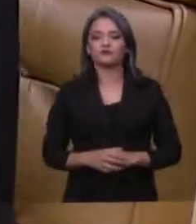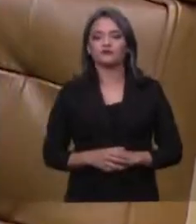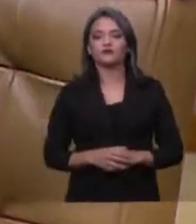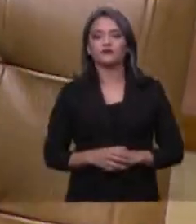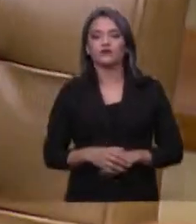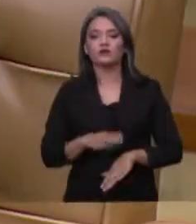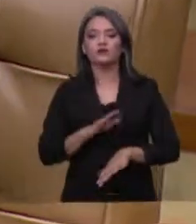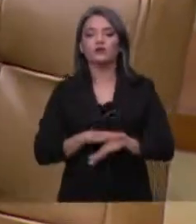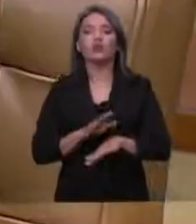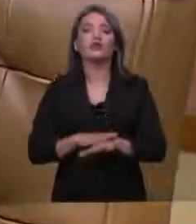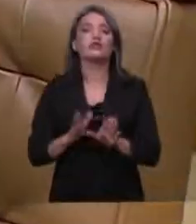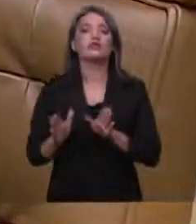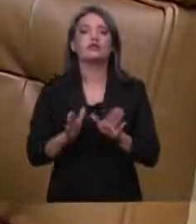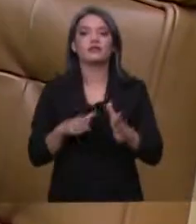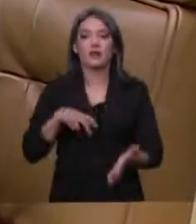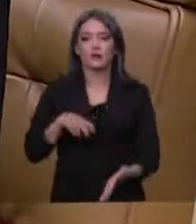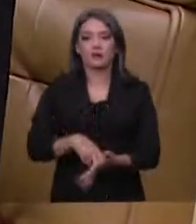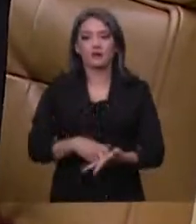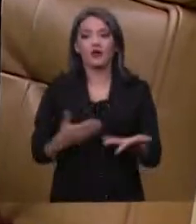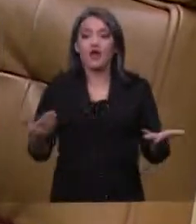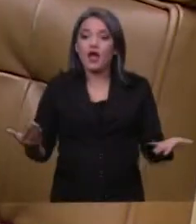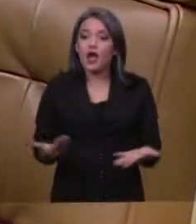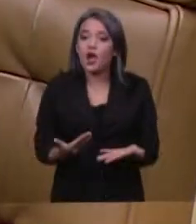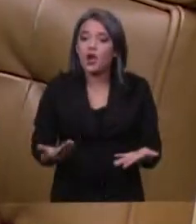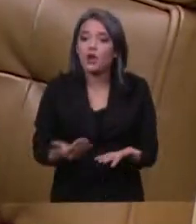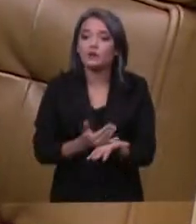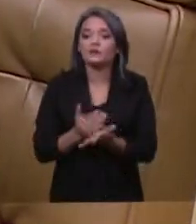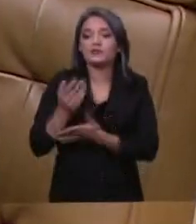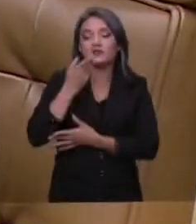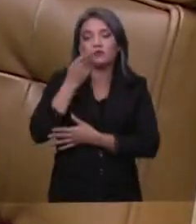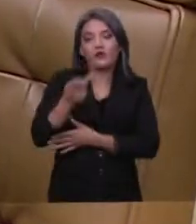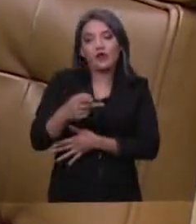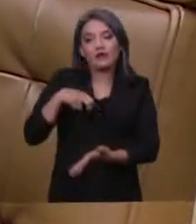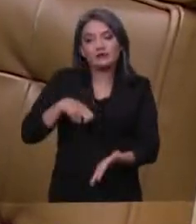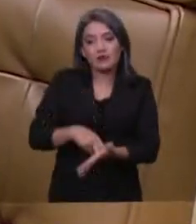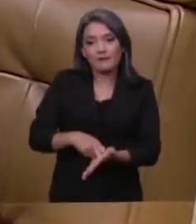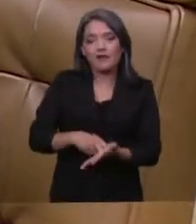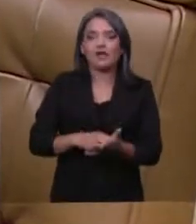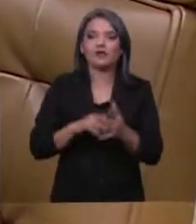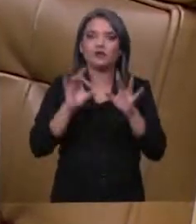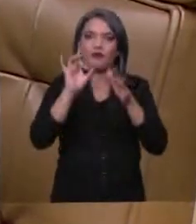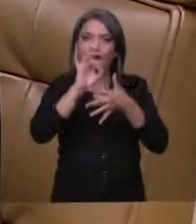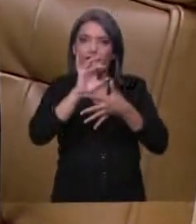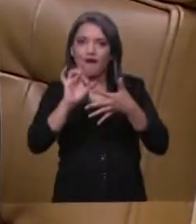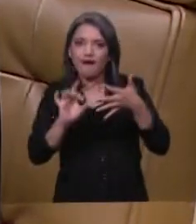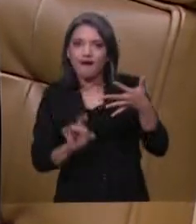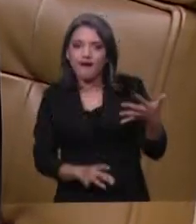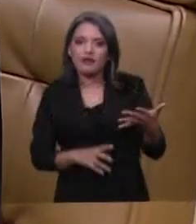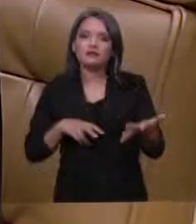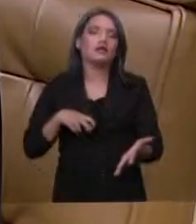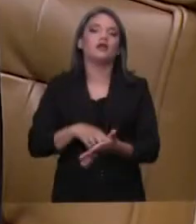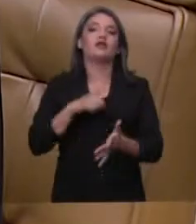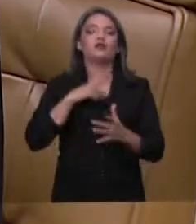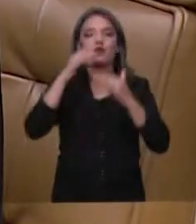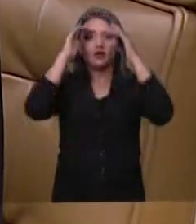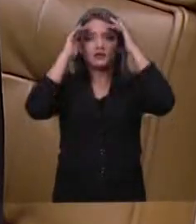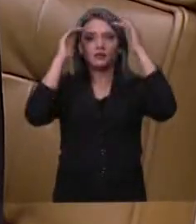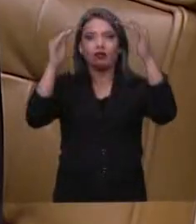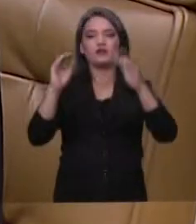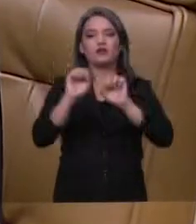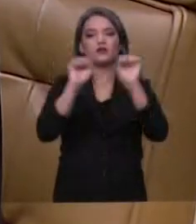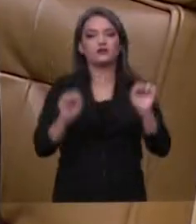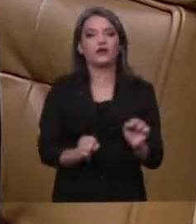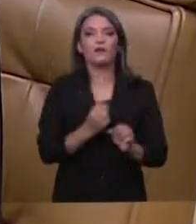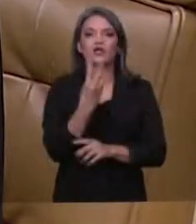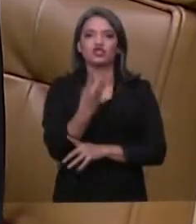Dosimetria. Nesse momento, passo a dosar as penas quanto aos delitos imputados, seguindo o sistema trifásico previsto no artigo 59 do